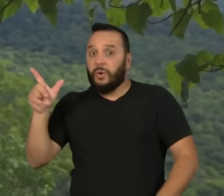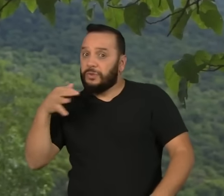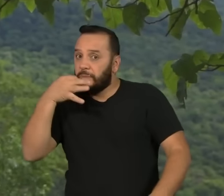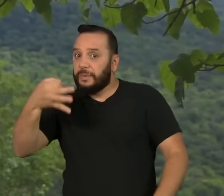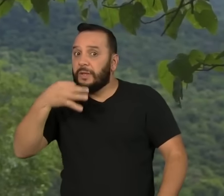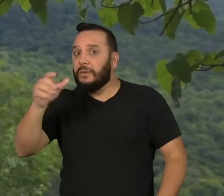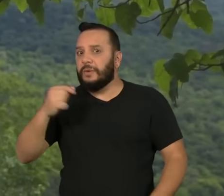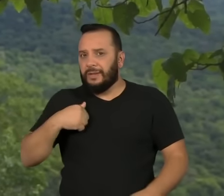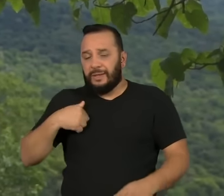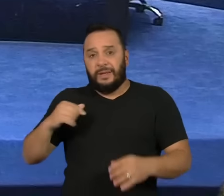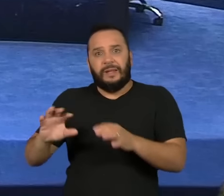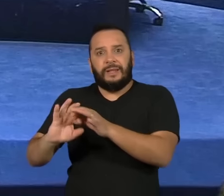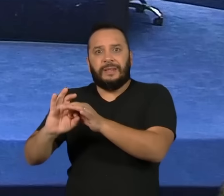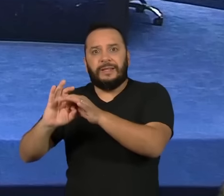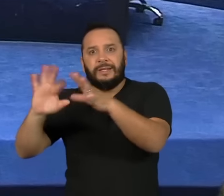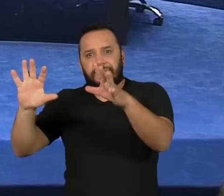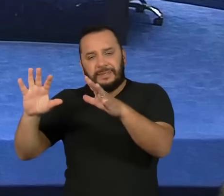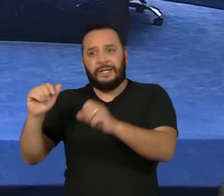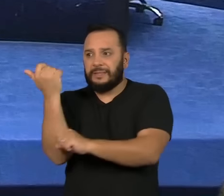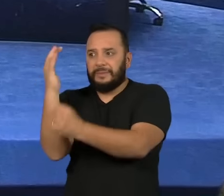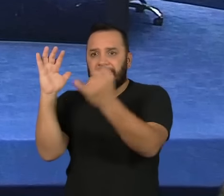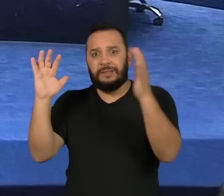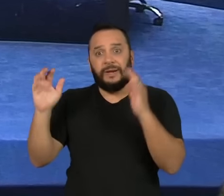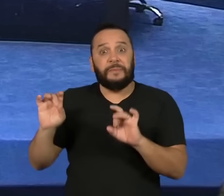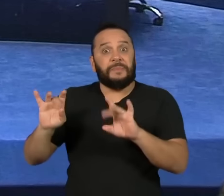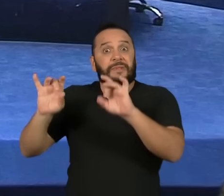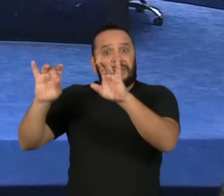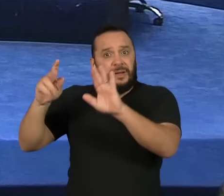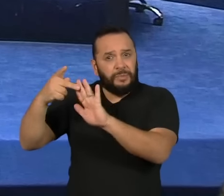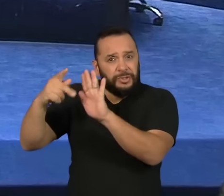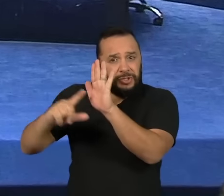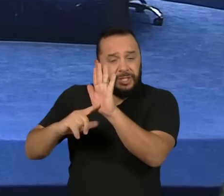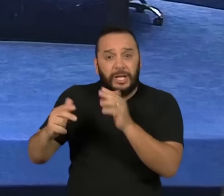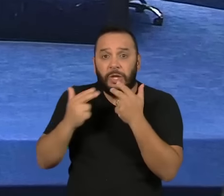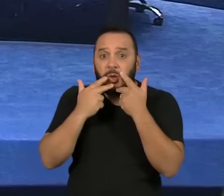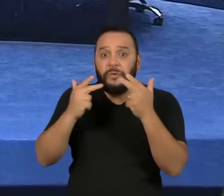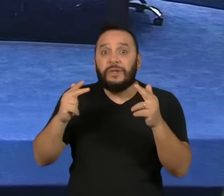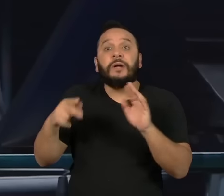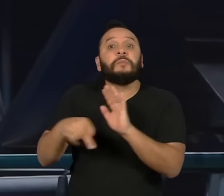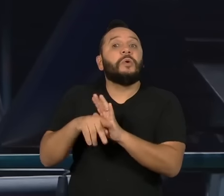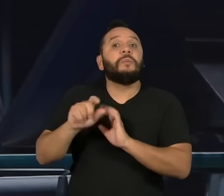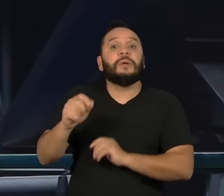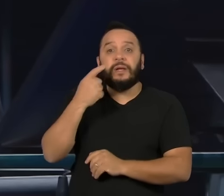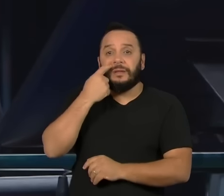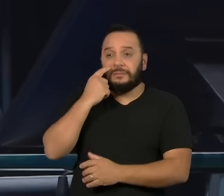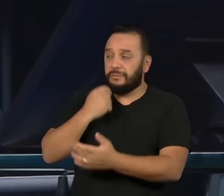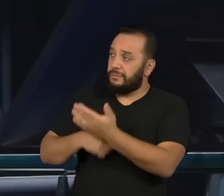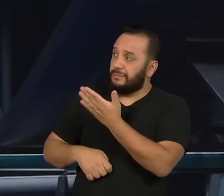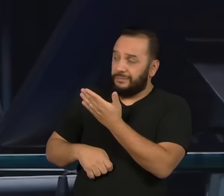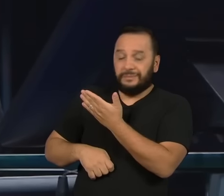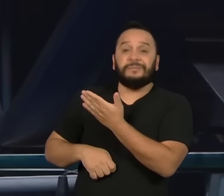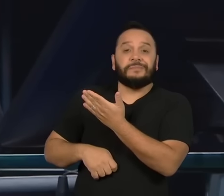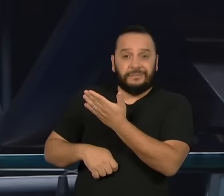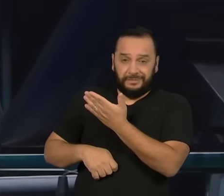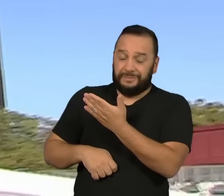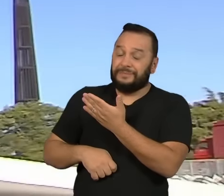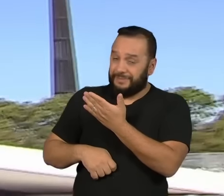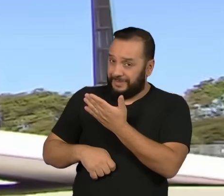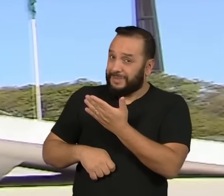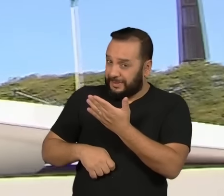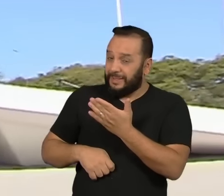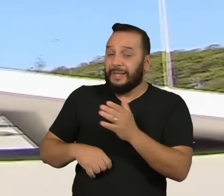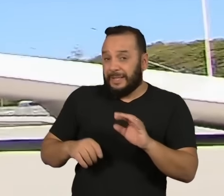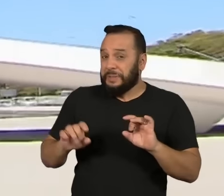licença ambiental especial, novidade do projeto de lei trazida pelo presidente do Senado, Davi Alcolumbre, preocupa.